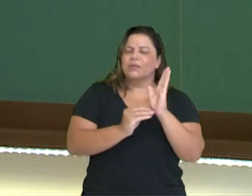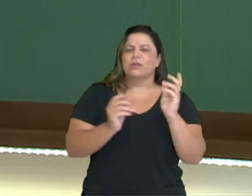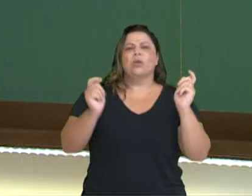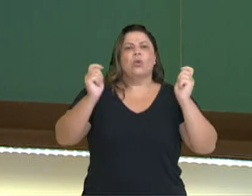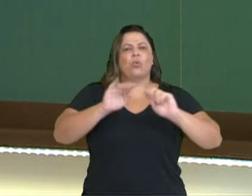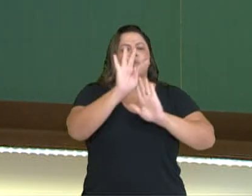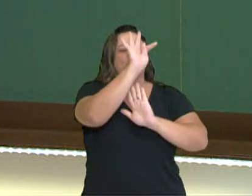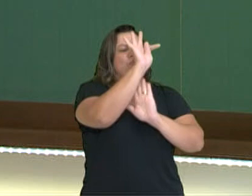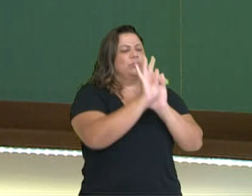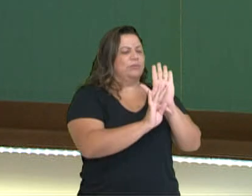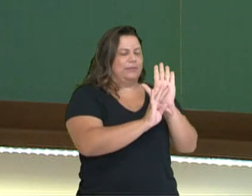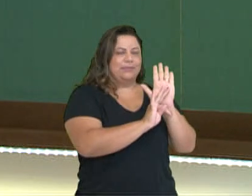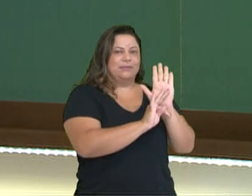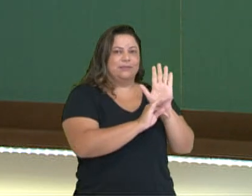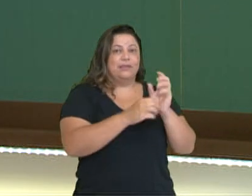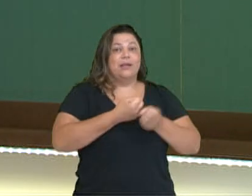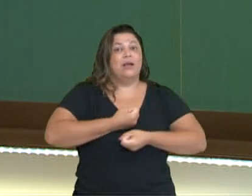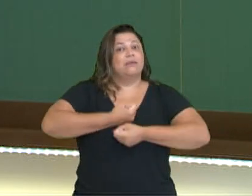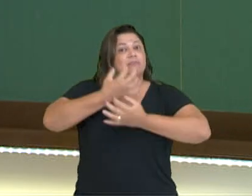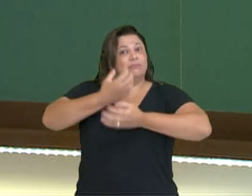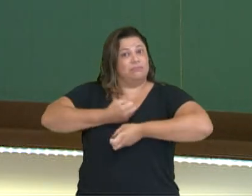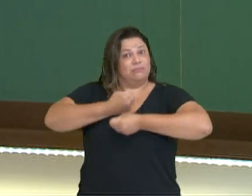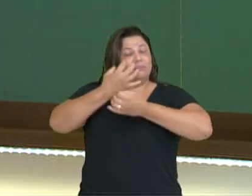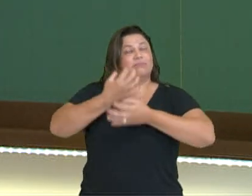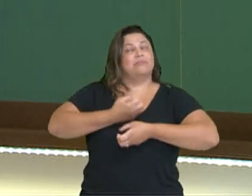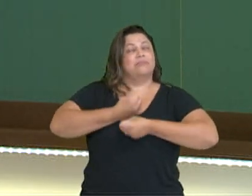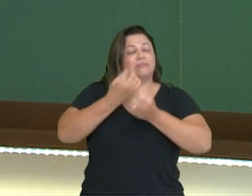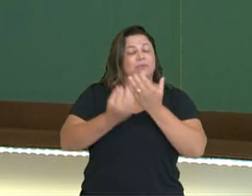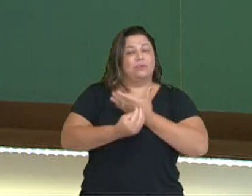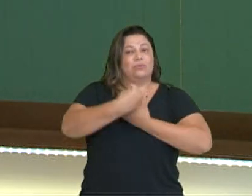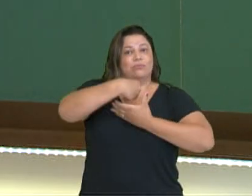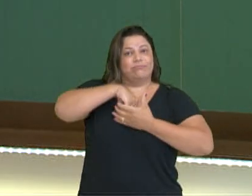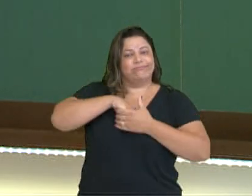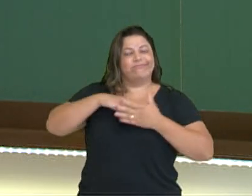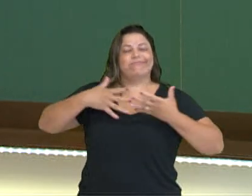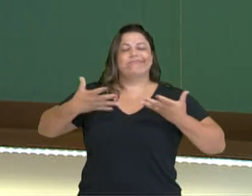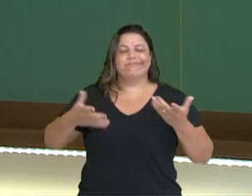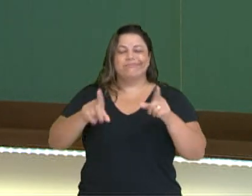o texto, as expressões implícitas,